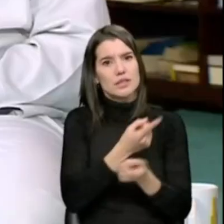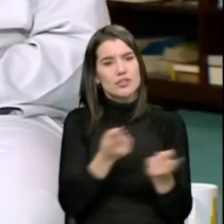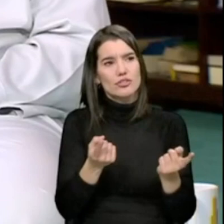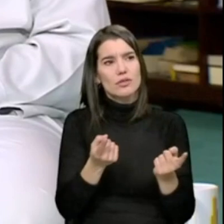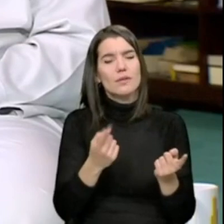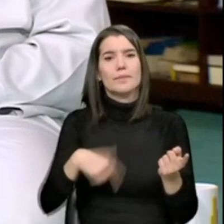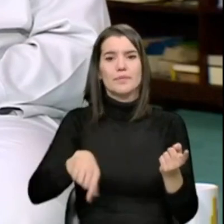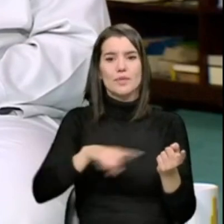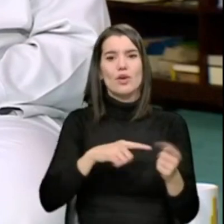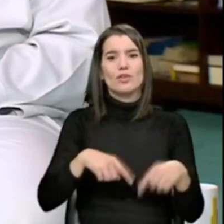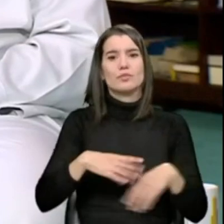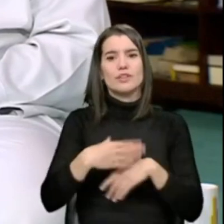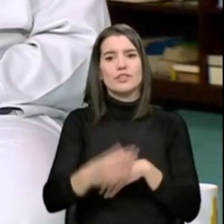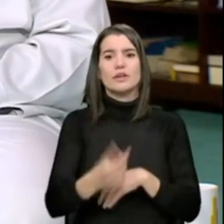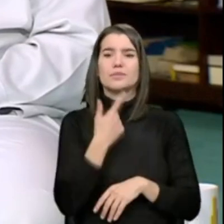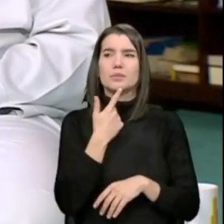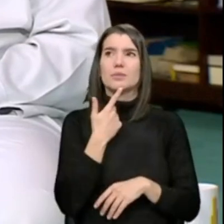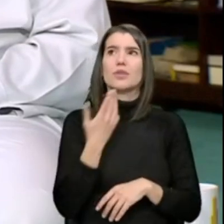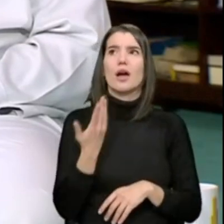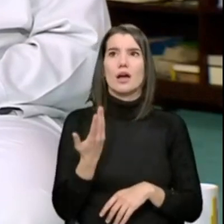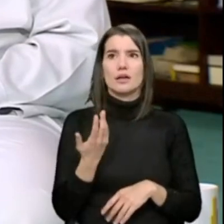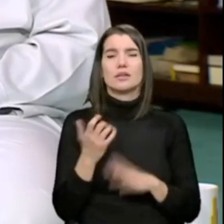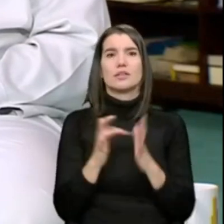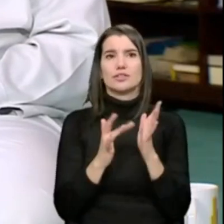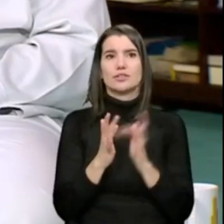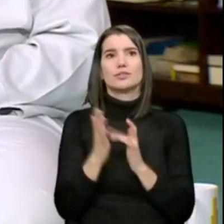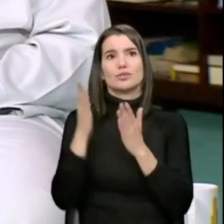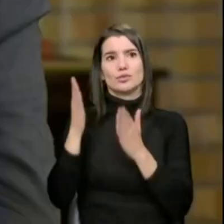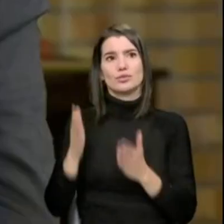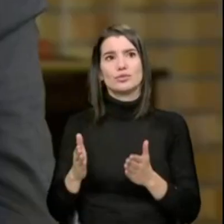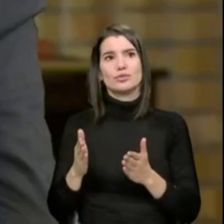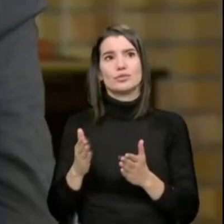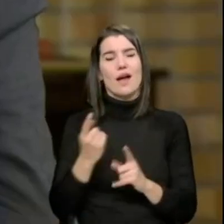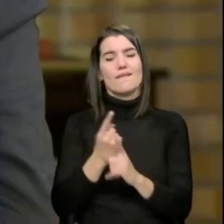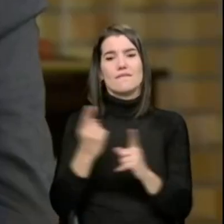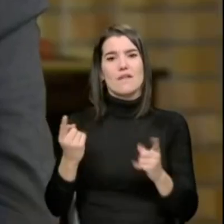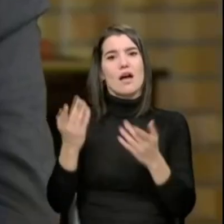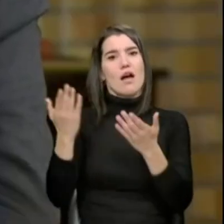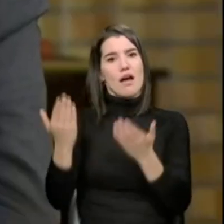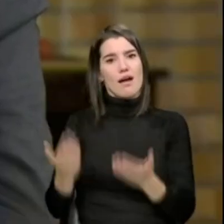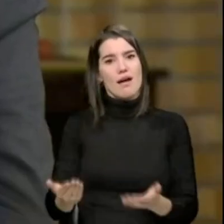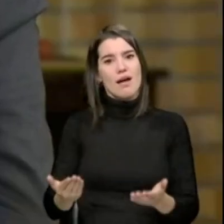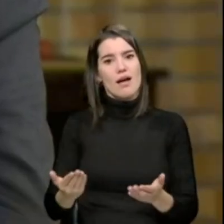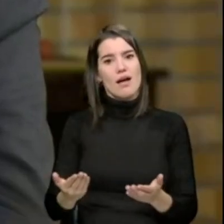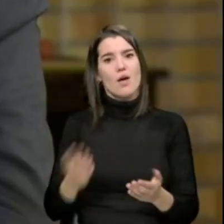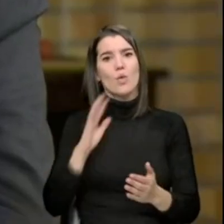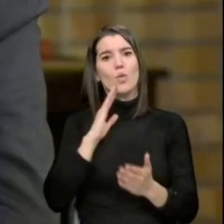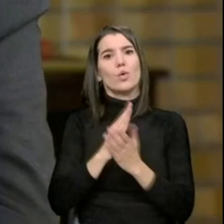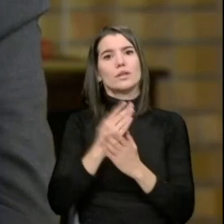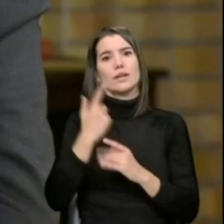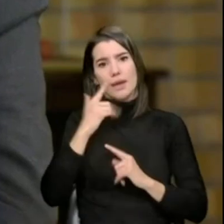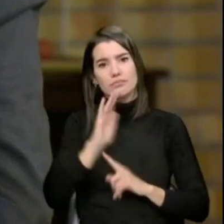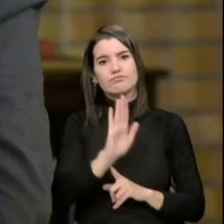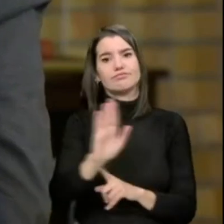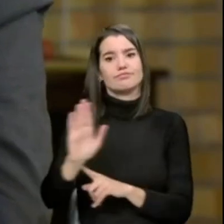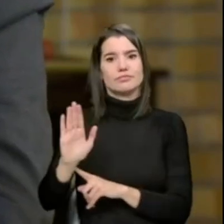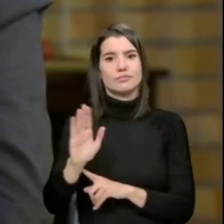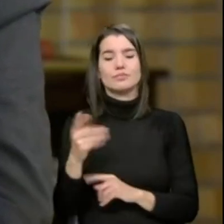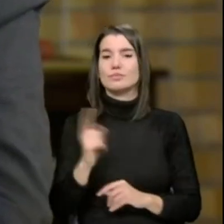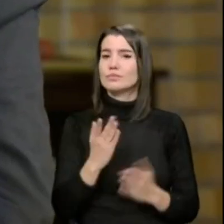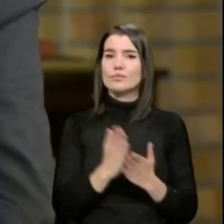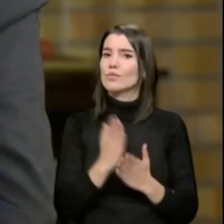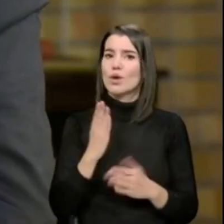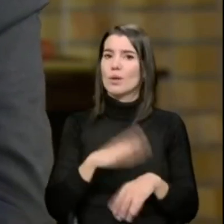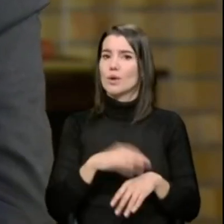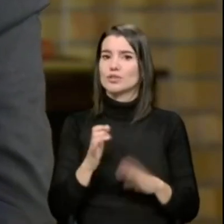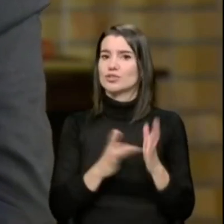leva depois a perceber que, de facto, em Jesus nós temos o definitivo, a revelação última. E não é só no que Jesus disse,